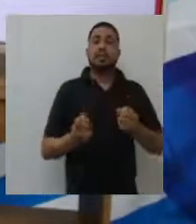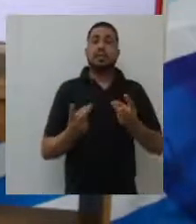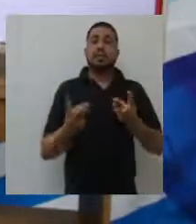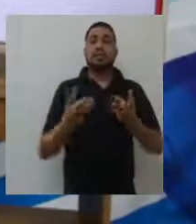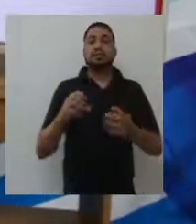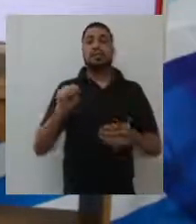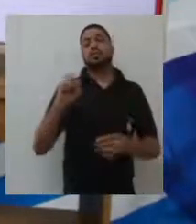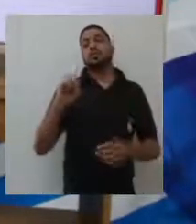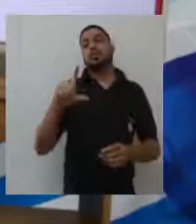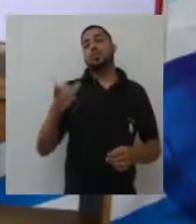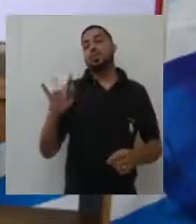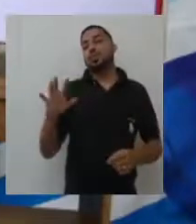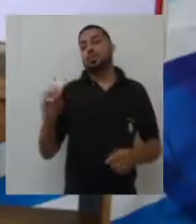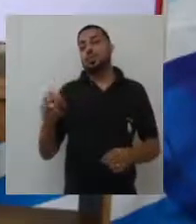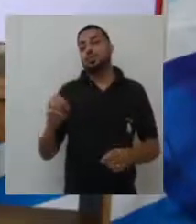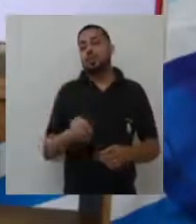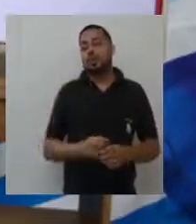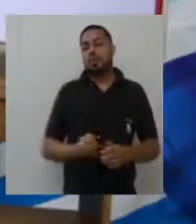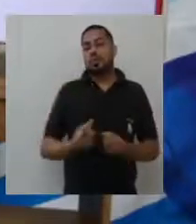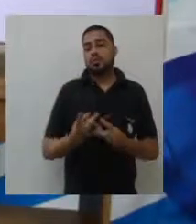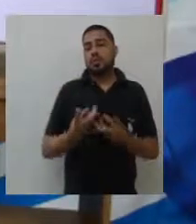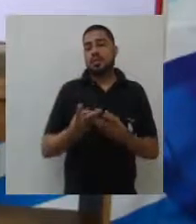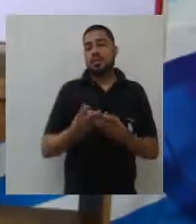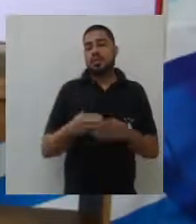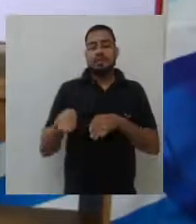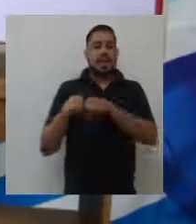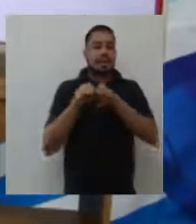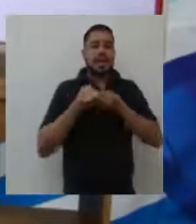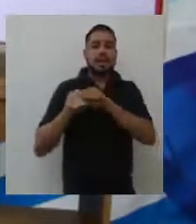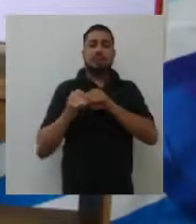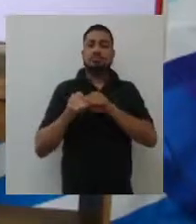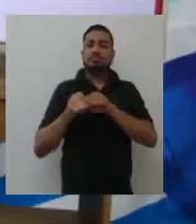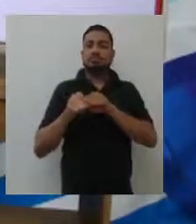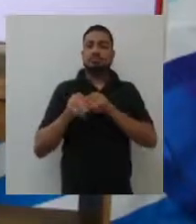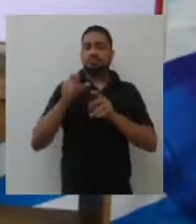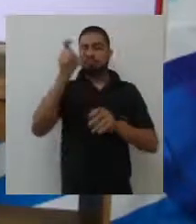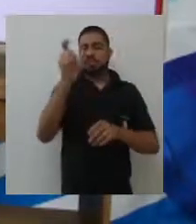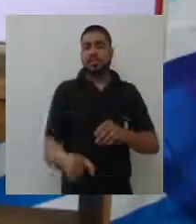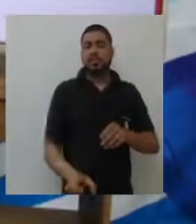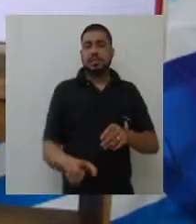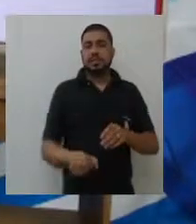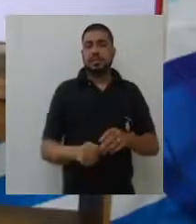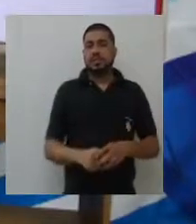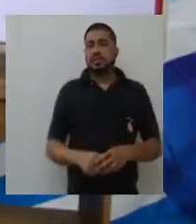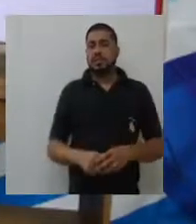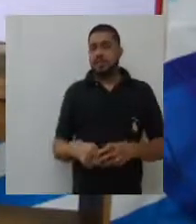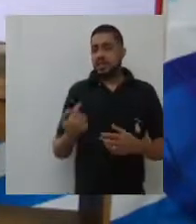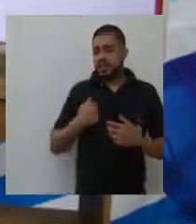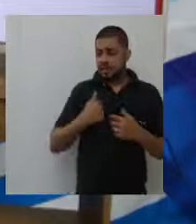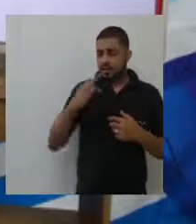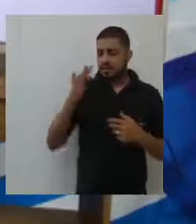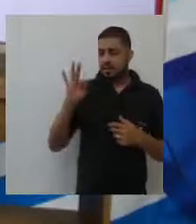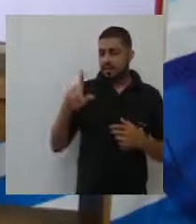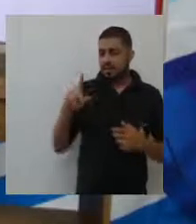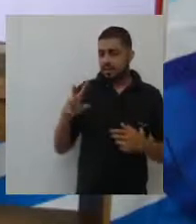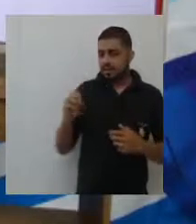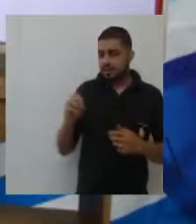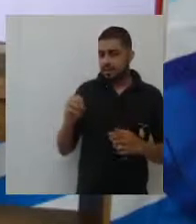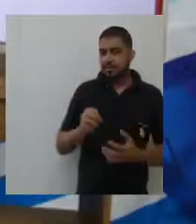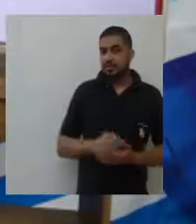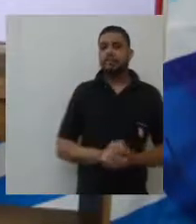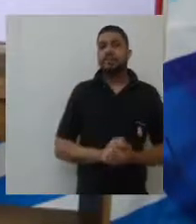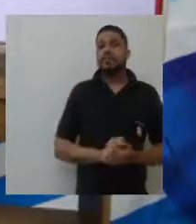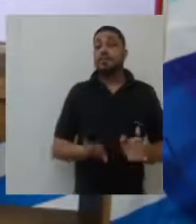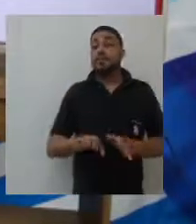soluto para uma quantidade padrão de solvente. Aí, quantidade padrão de solvente, que aqui é o Flávio. Beleza, solução